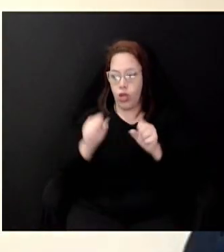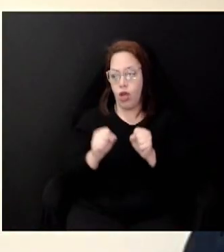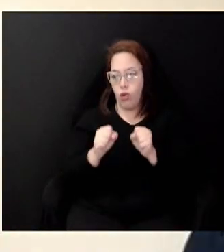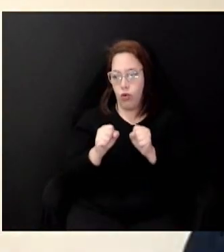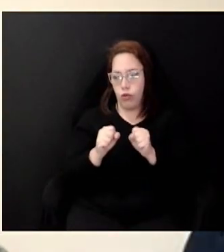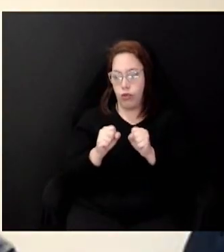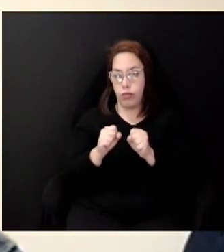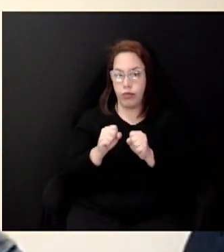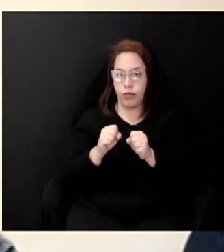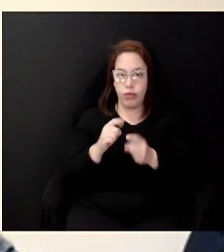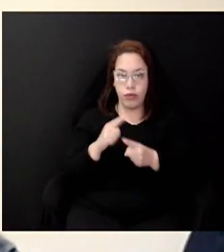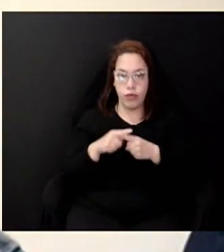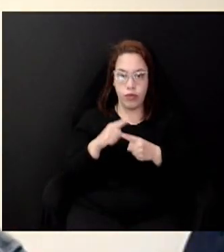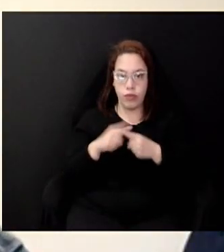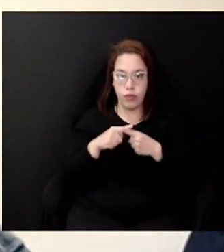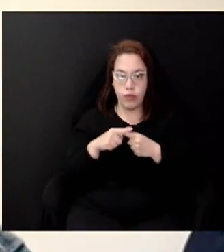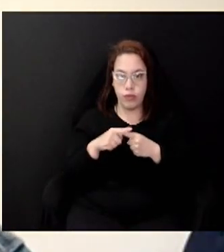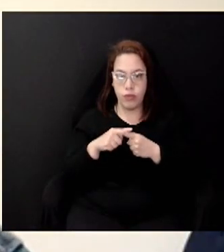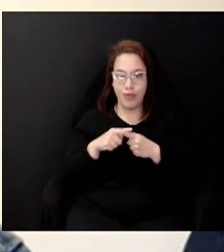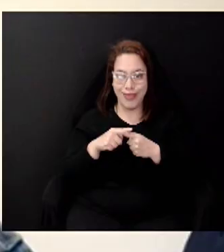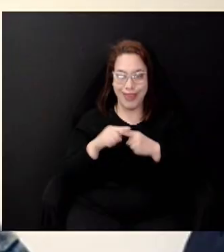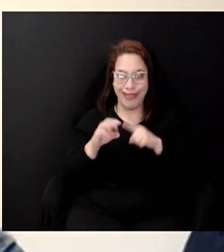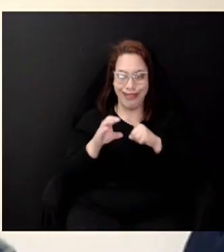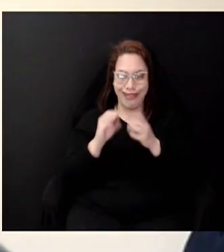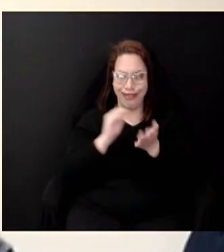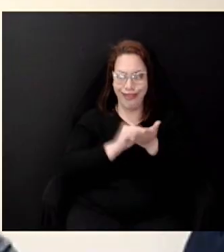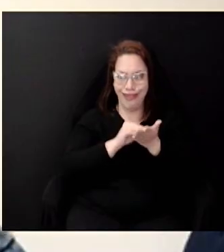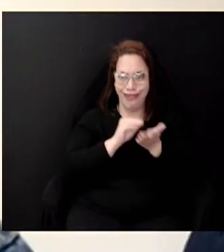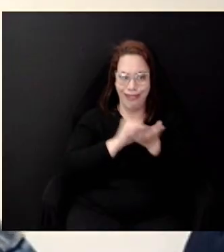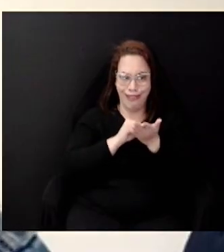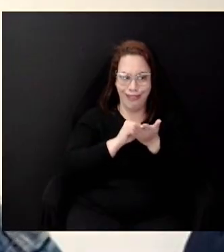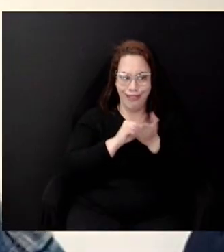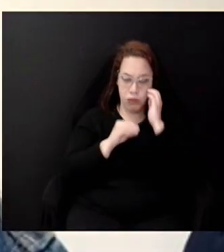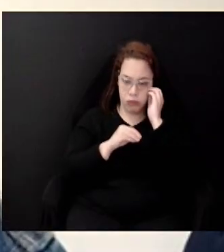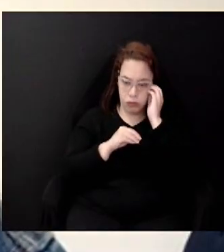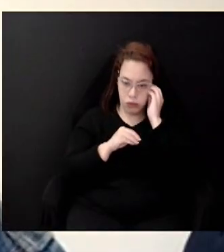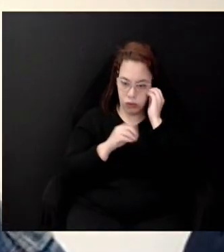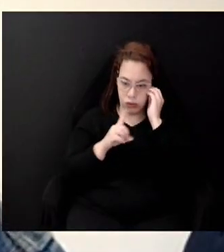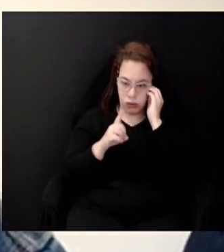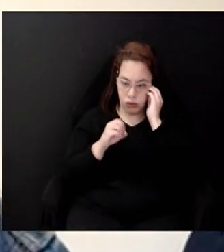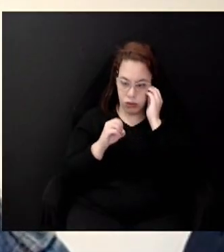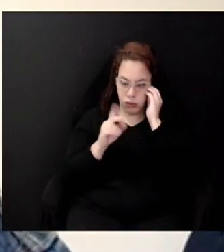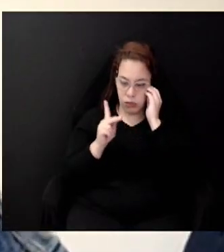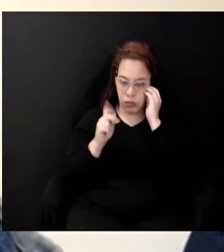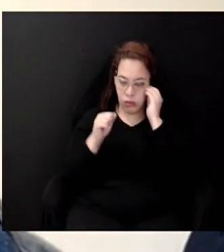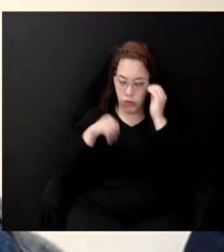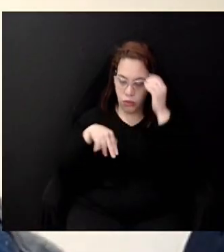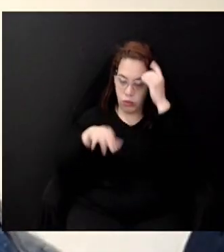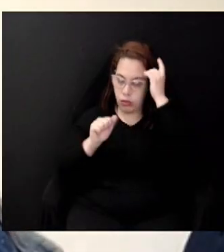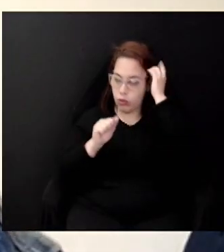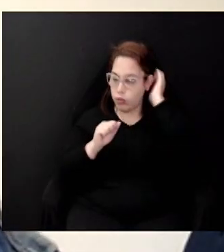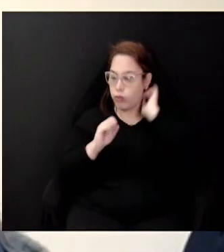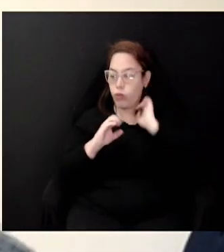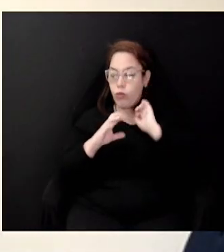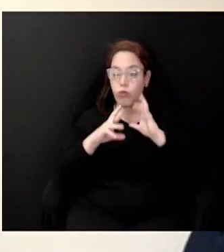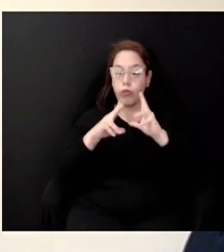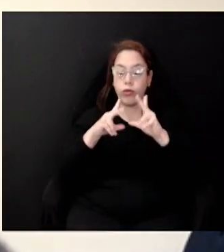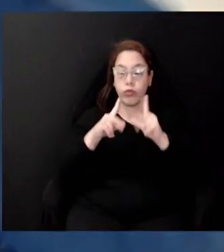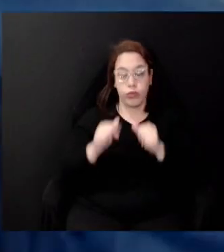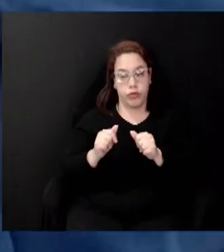temos a questão da abstinência, como tem a produção da dopamina e tudo aquilo,